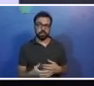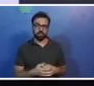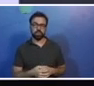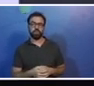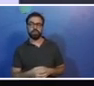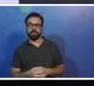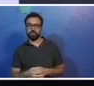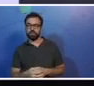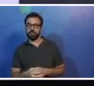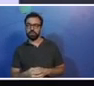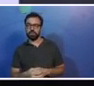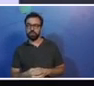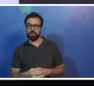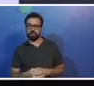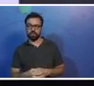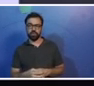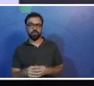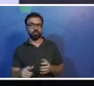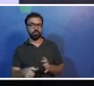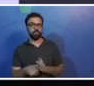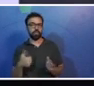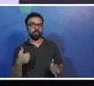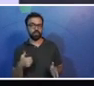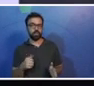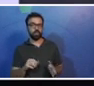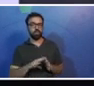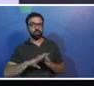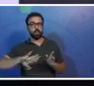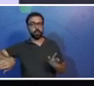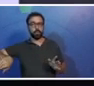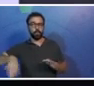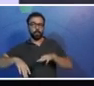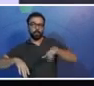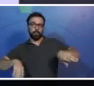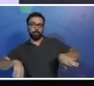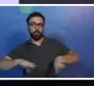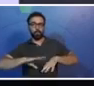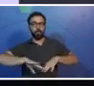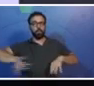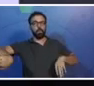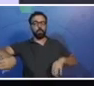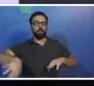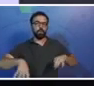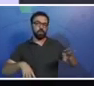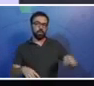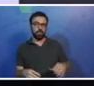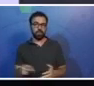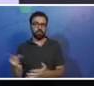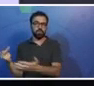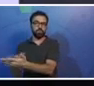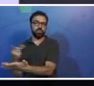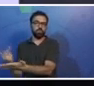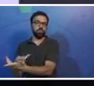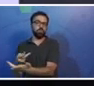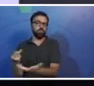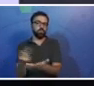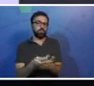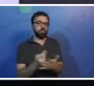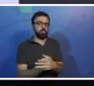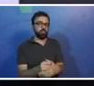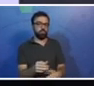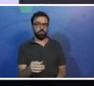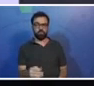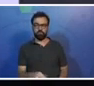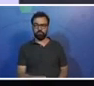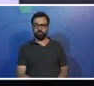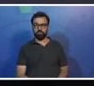as alternativas, primeiramente vamos eliminar aquelas em que reconhecemos erros visíveis ou